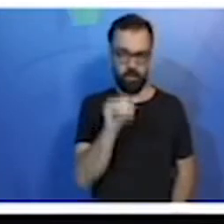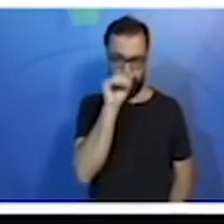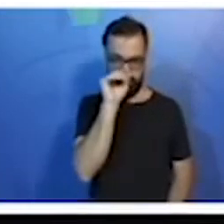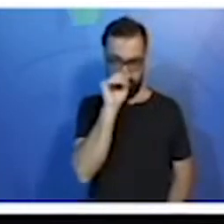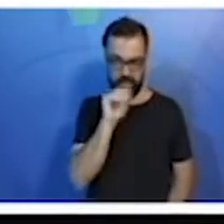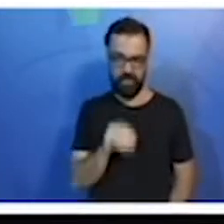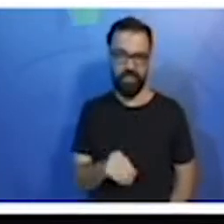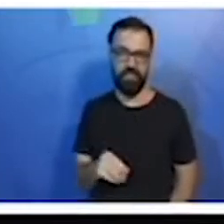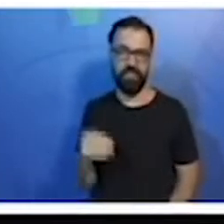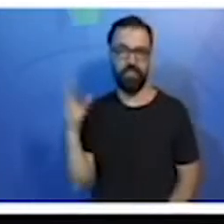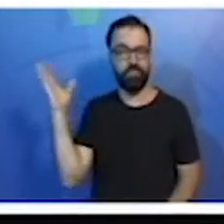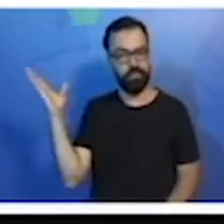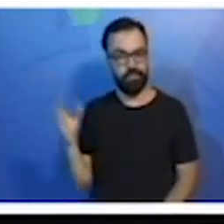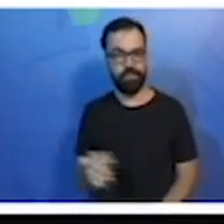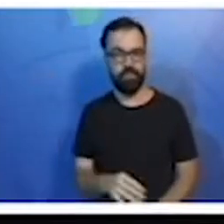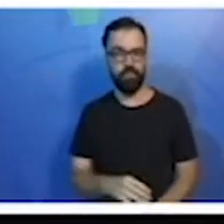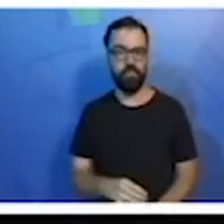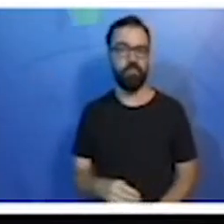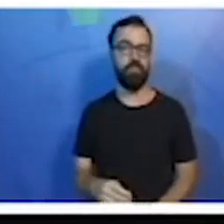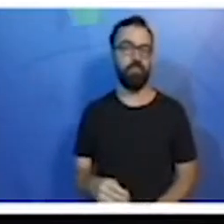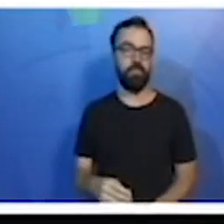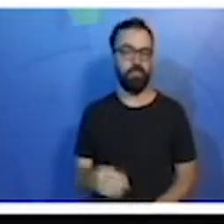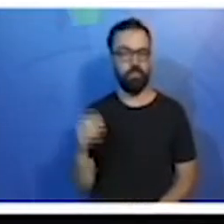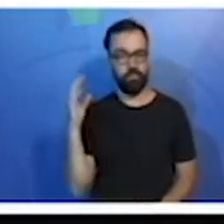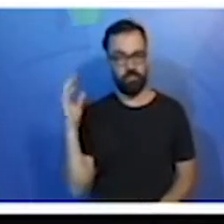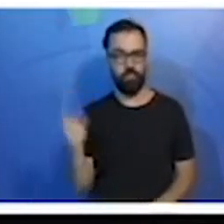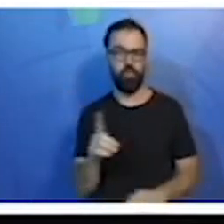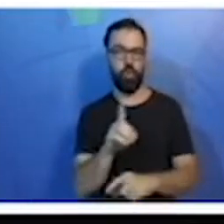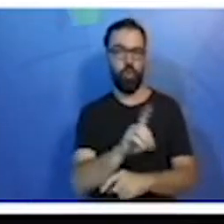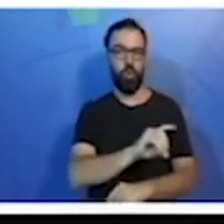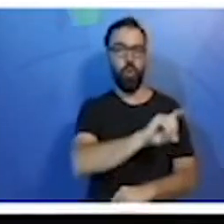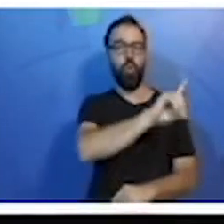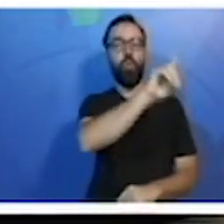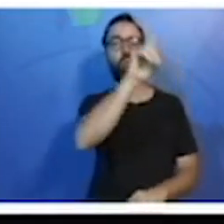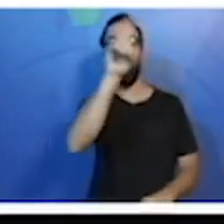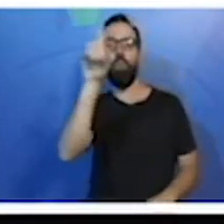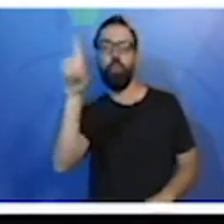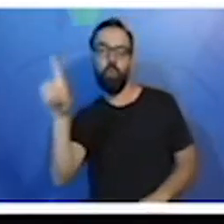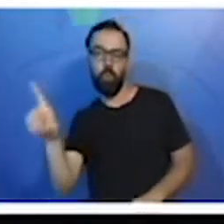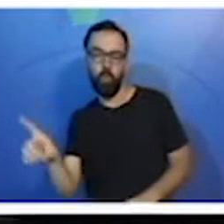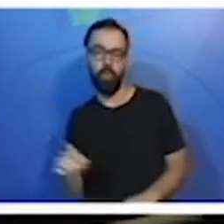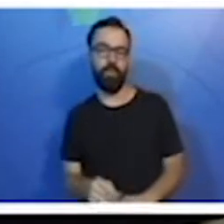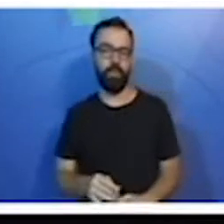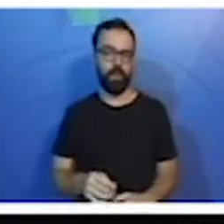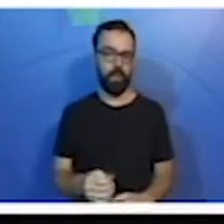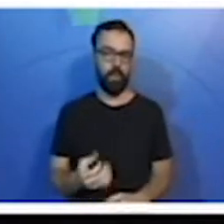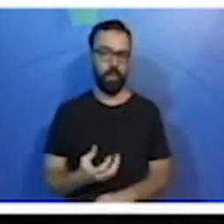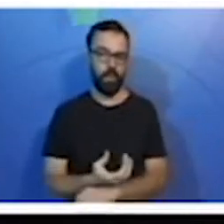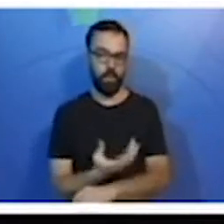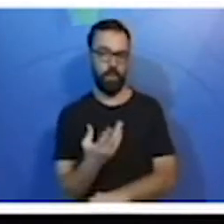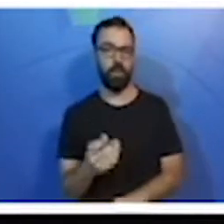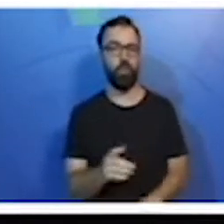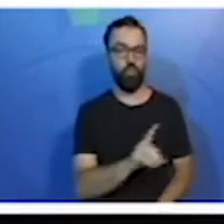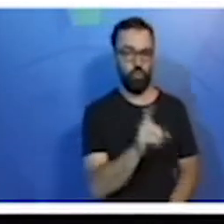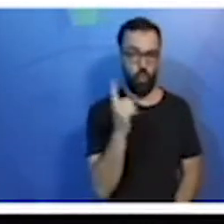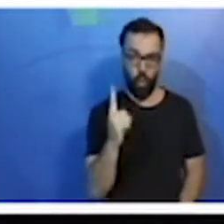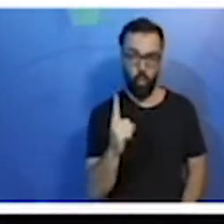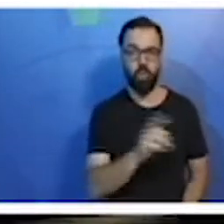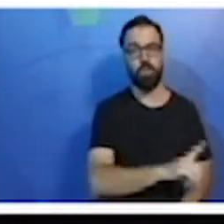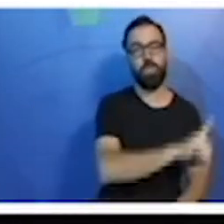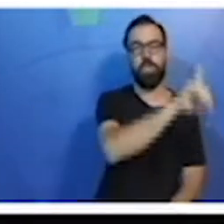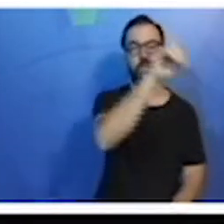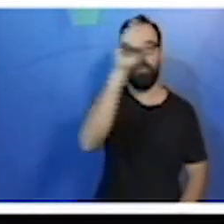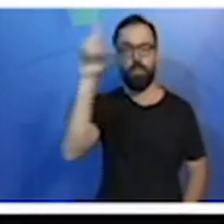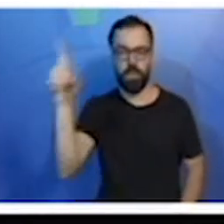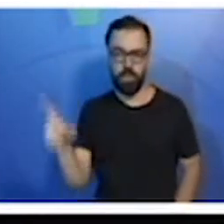e as provas de estrada né Nós temos a prova de um dia então como que essa prova de um dia ela acontece né durante um único dia